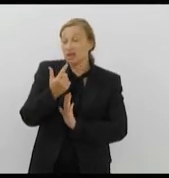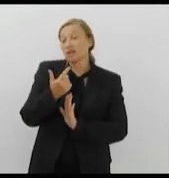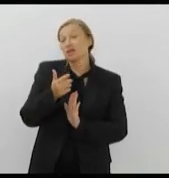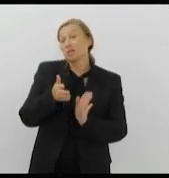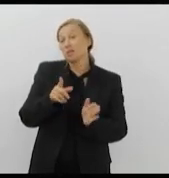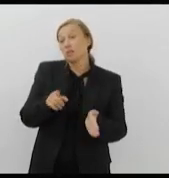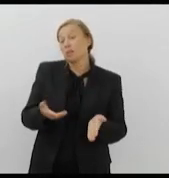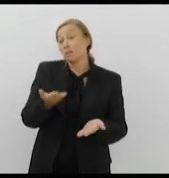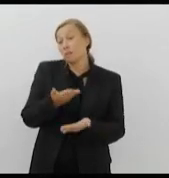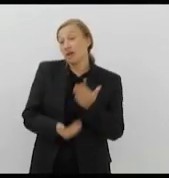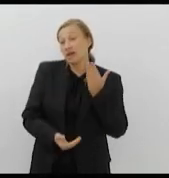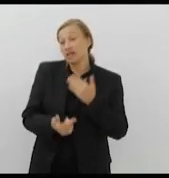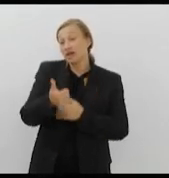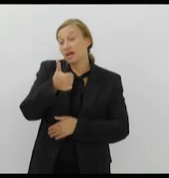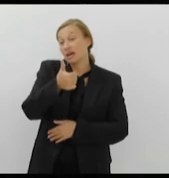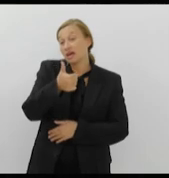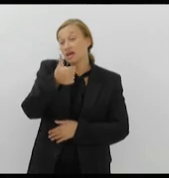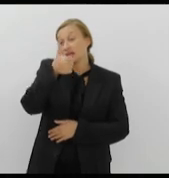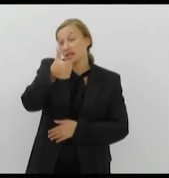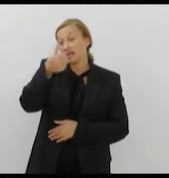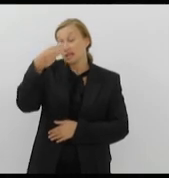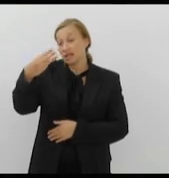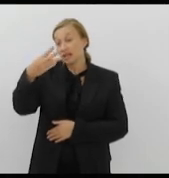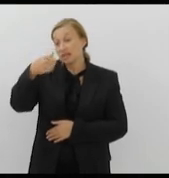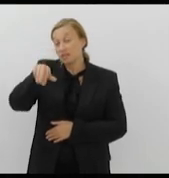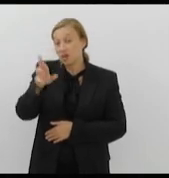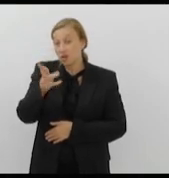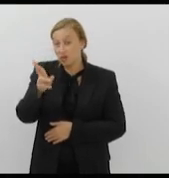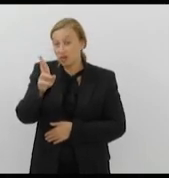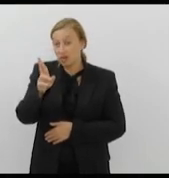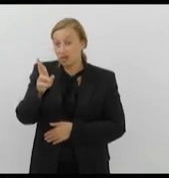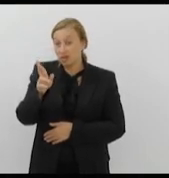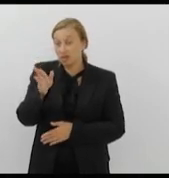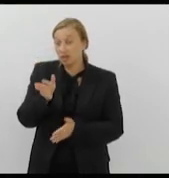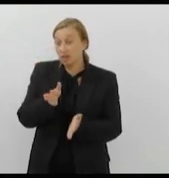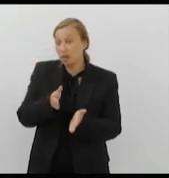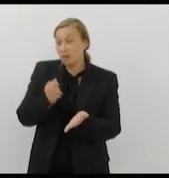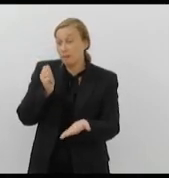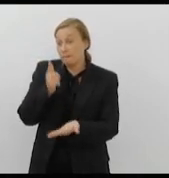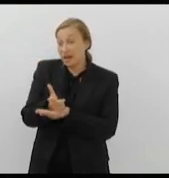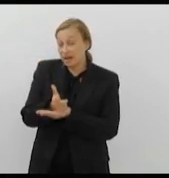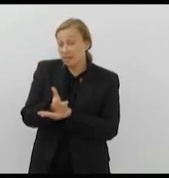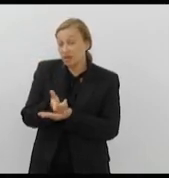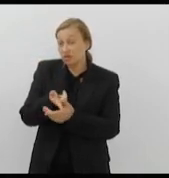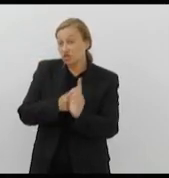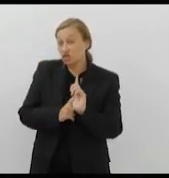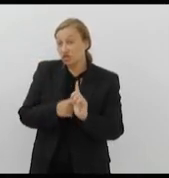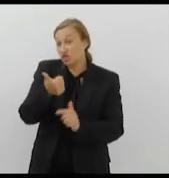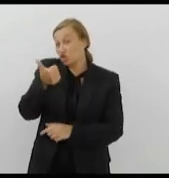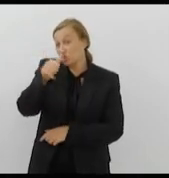reais, mas tinha o pagamento de um serviço de dívida de 11 bilhões.